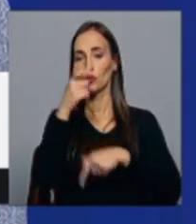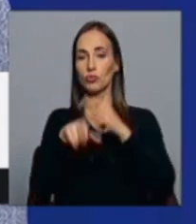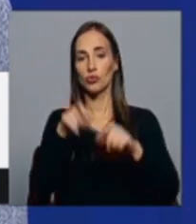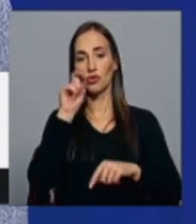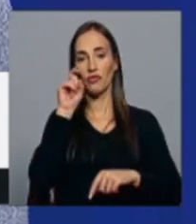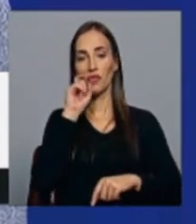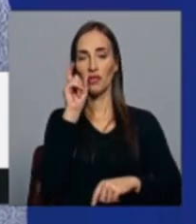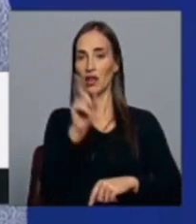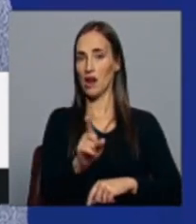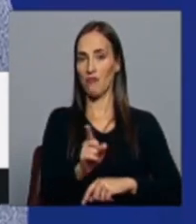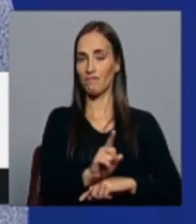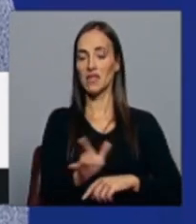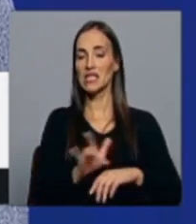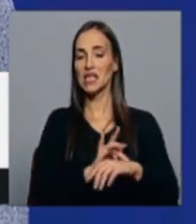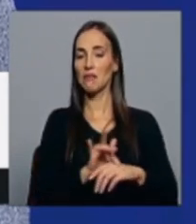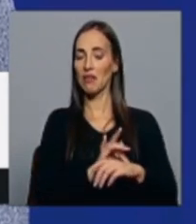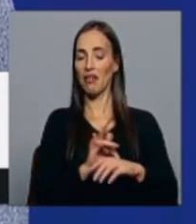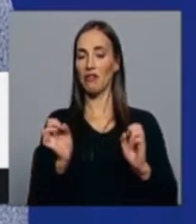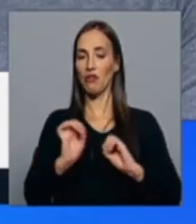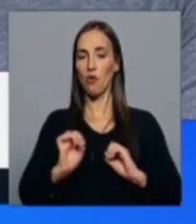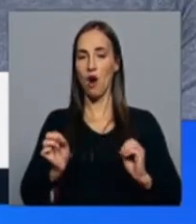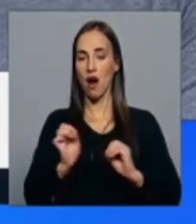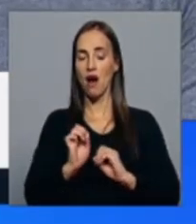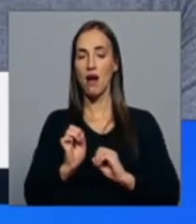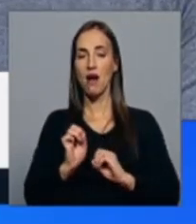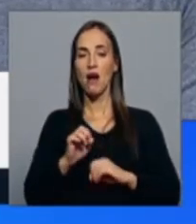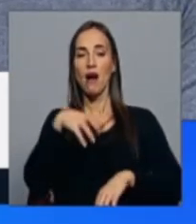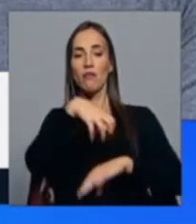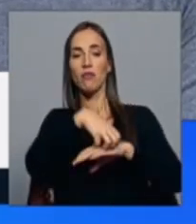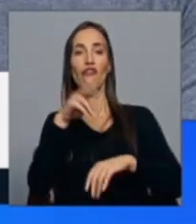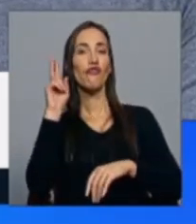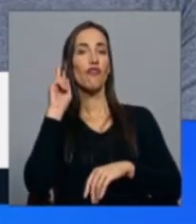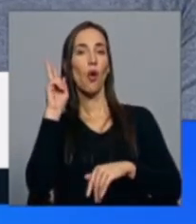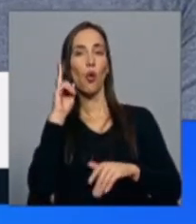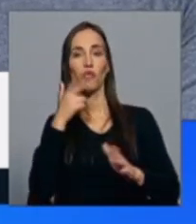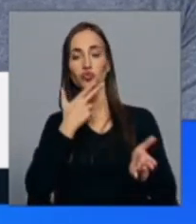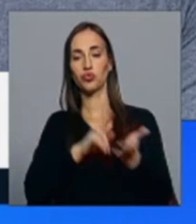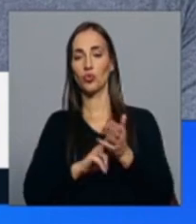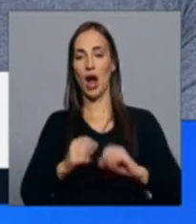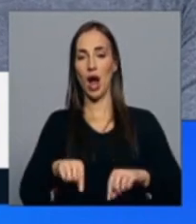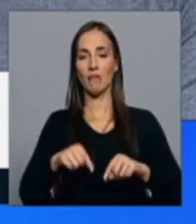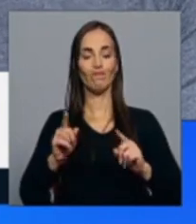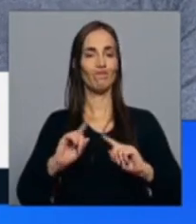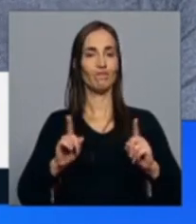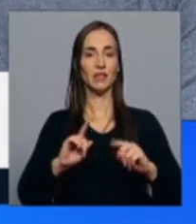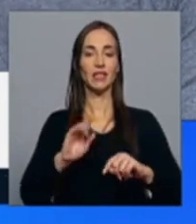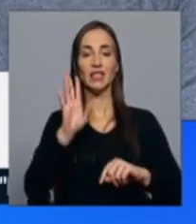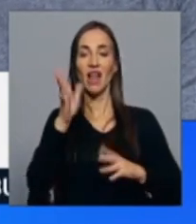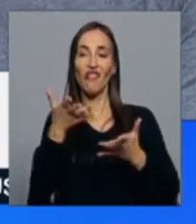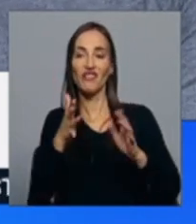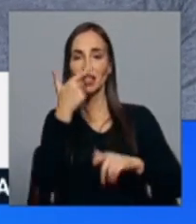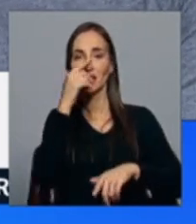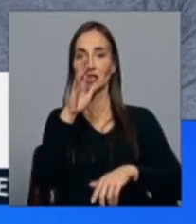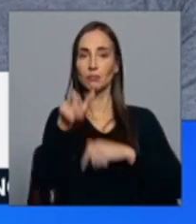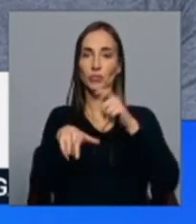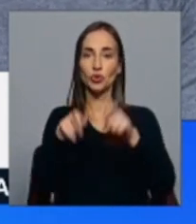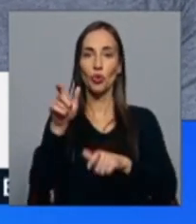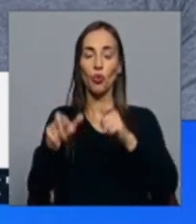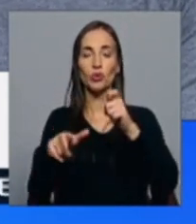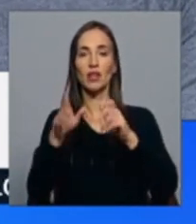não havia esta sensibilidade não havia se reconhecer de valor do edifício e se calhar Se as pessoas tivessem mais atenta estivesse mais informadas